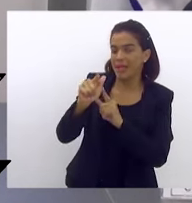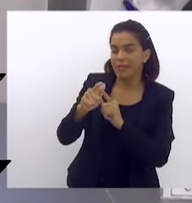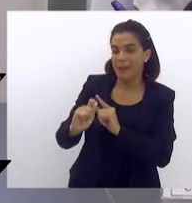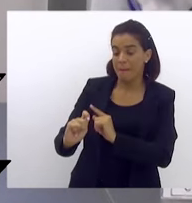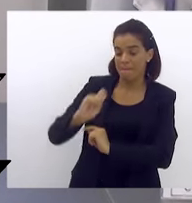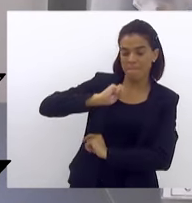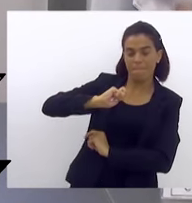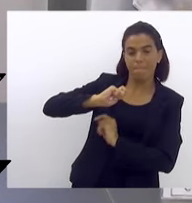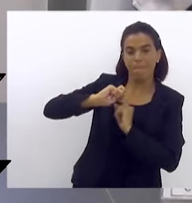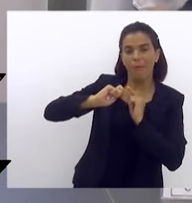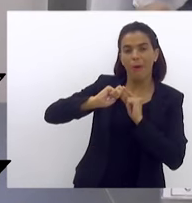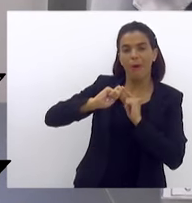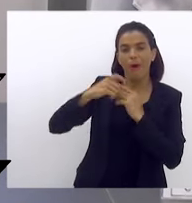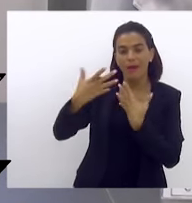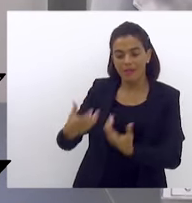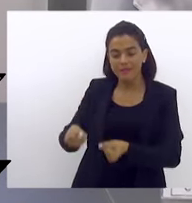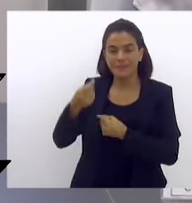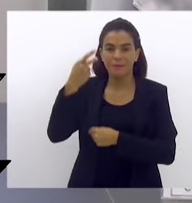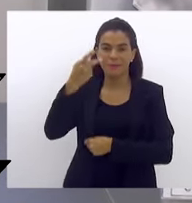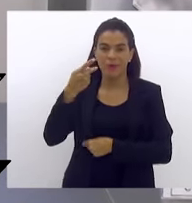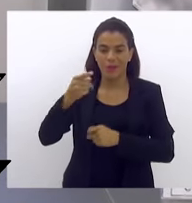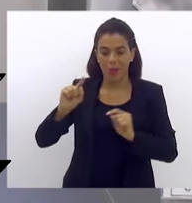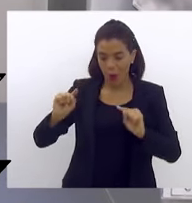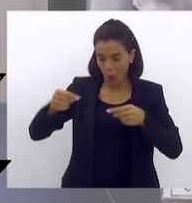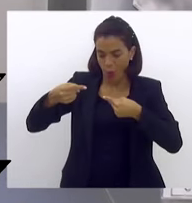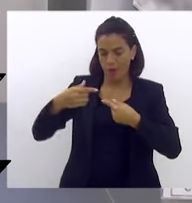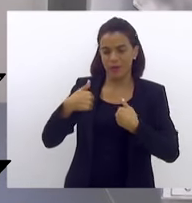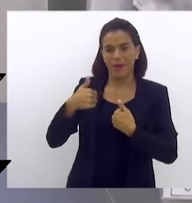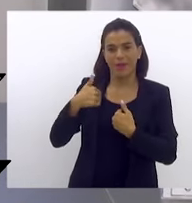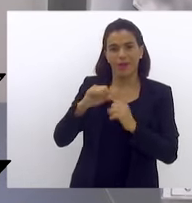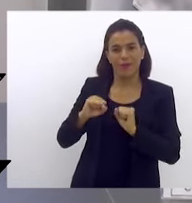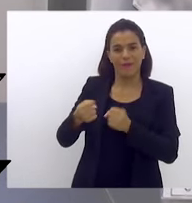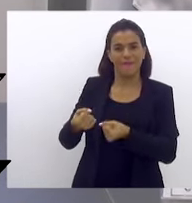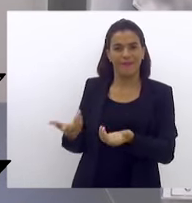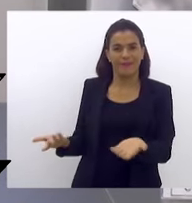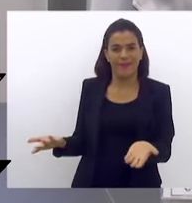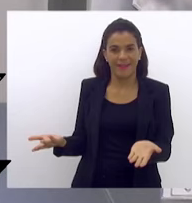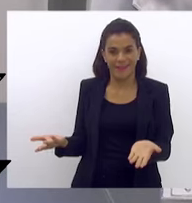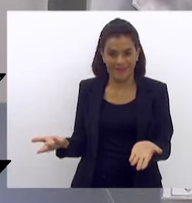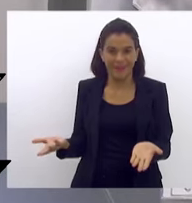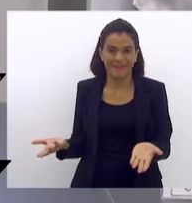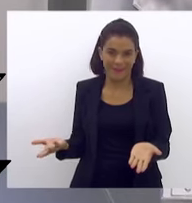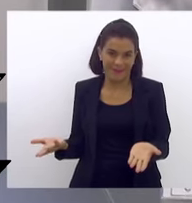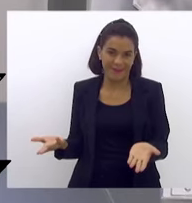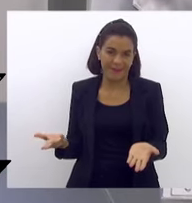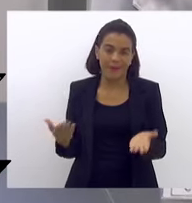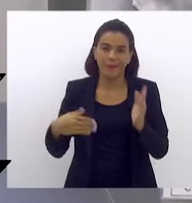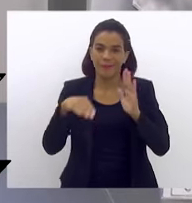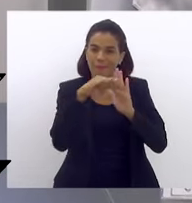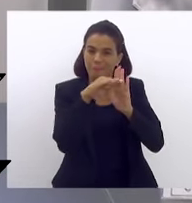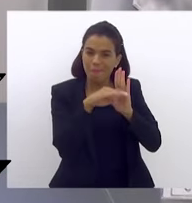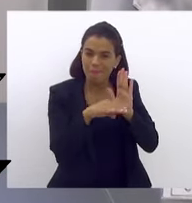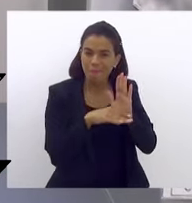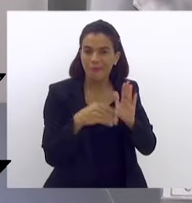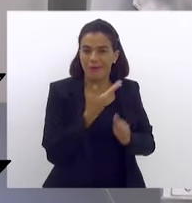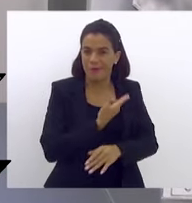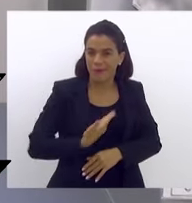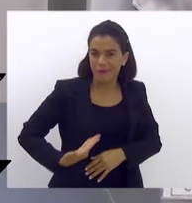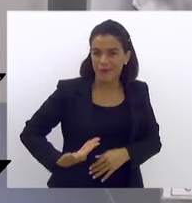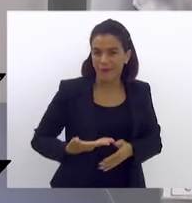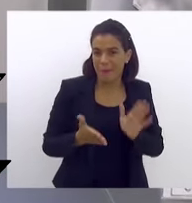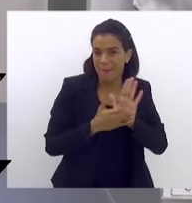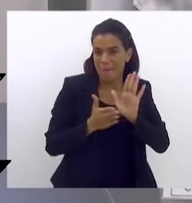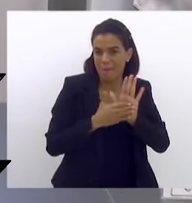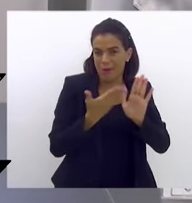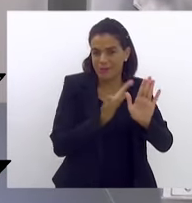gestor a adoção de políticas que são contrárias ao que ele pressupõe no seu plano de governo na sua Por isso